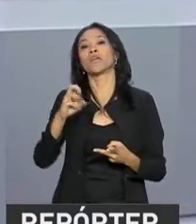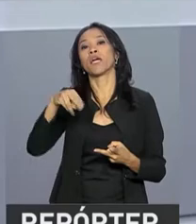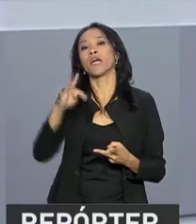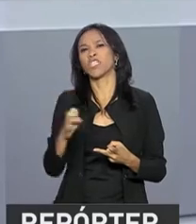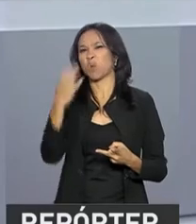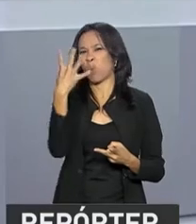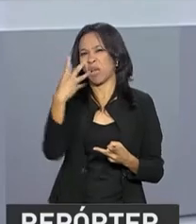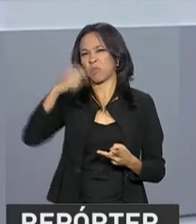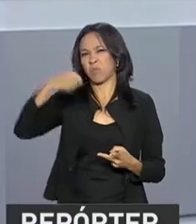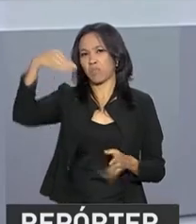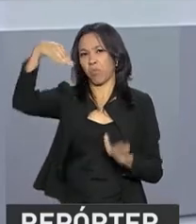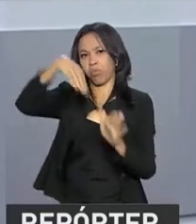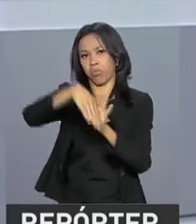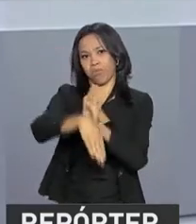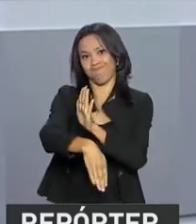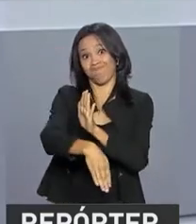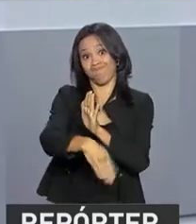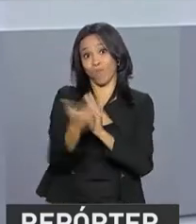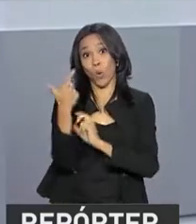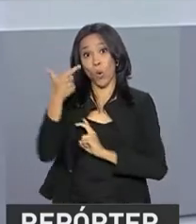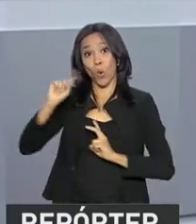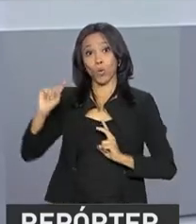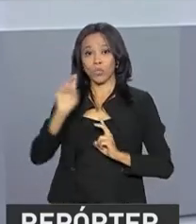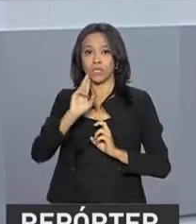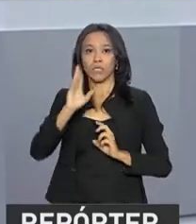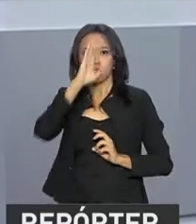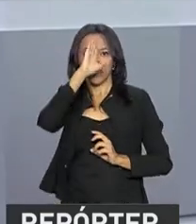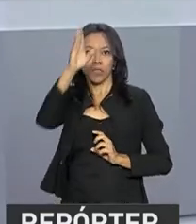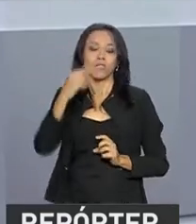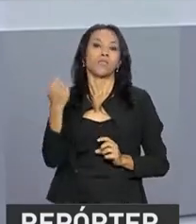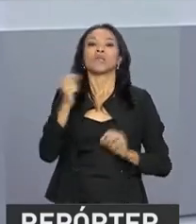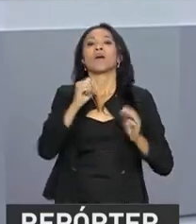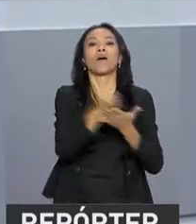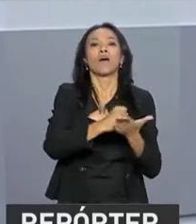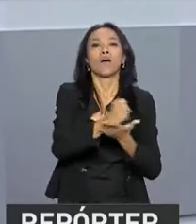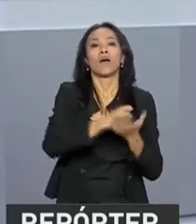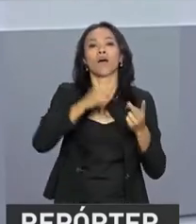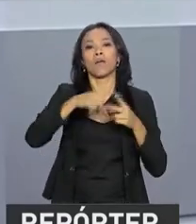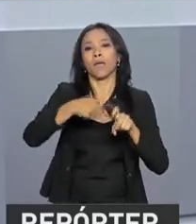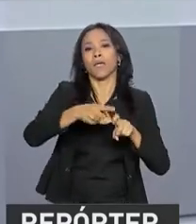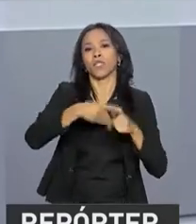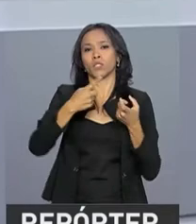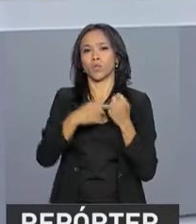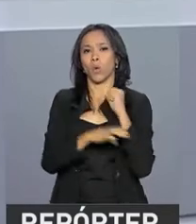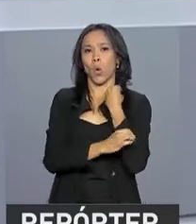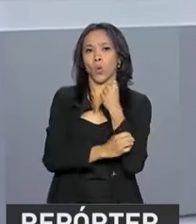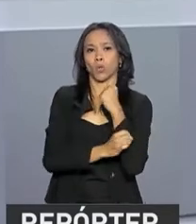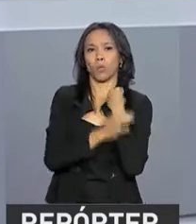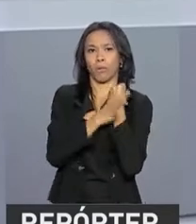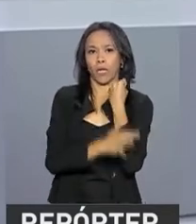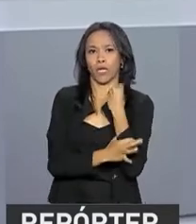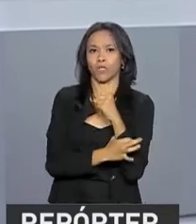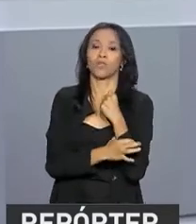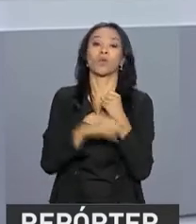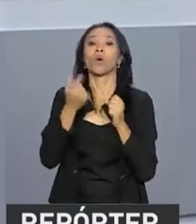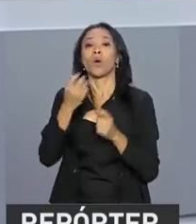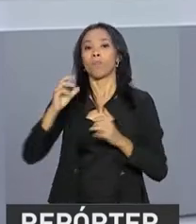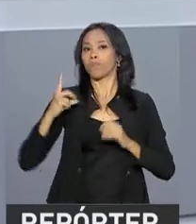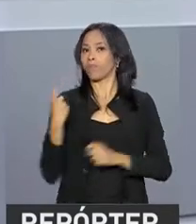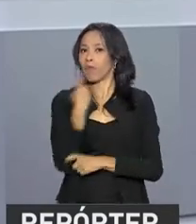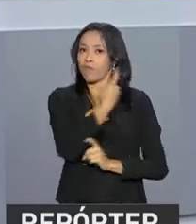registrando queda outros destaques são artigos farmacêuticos médicos ortopédicos de perfumaria e cosméticos